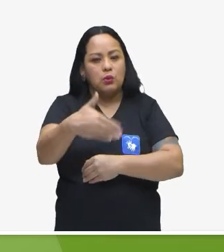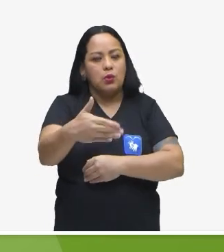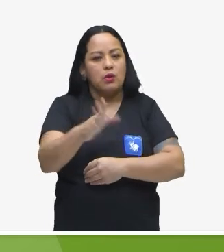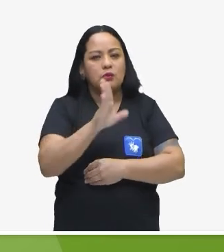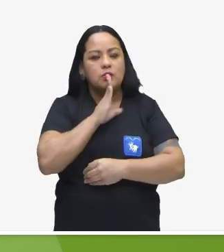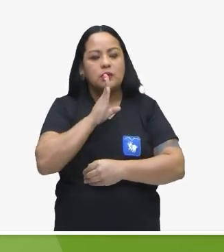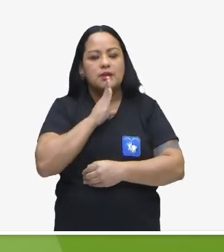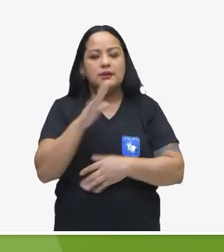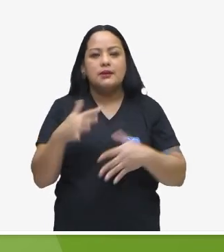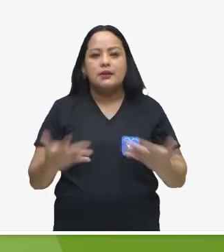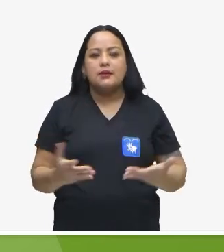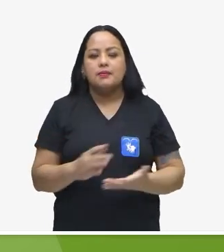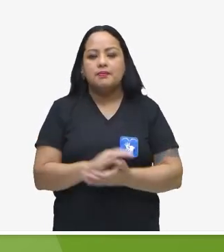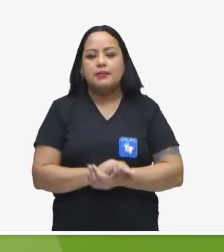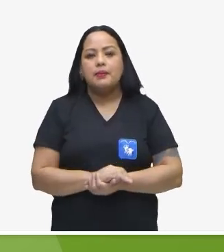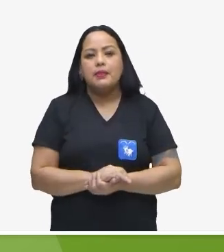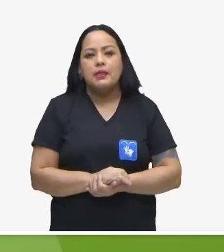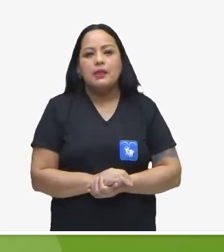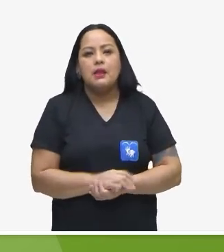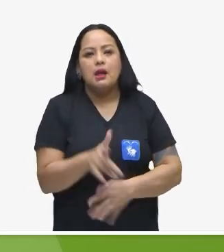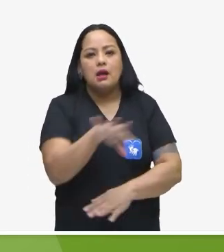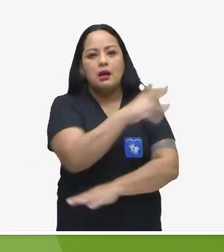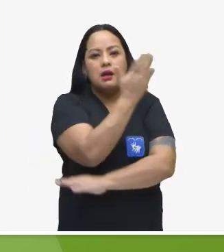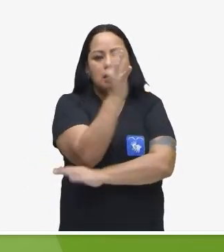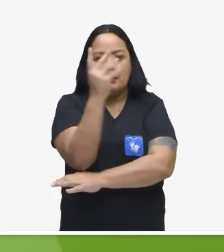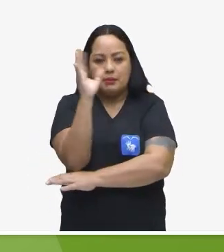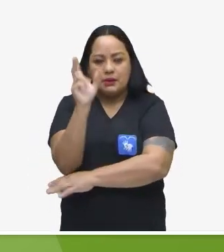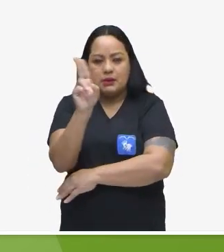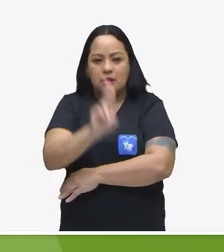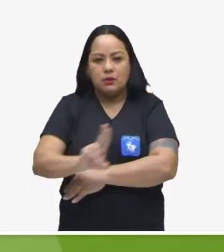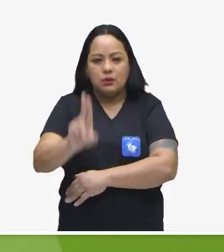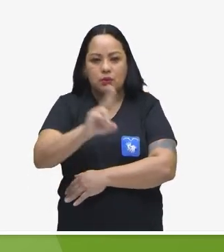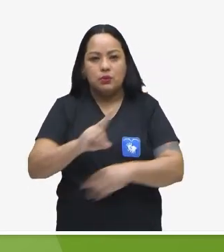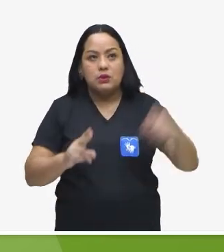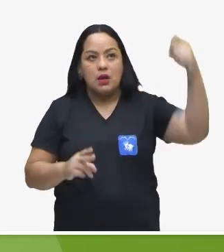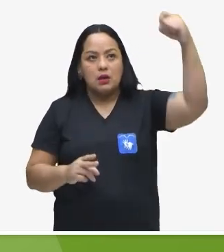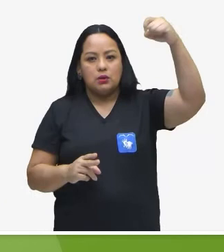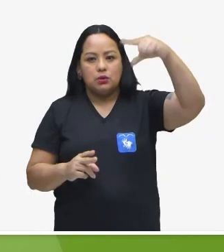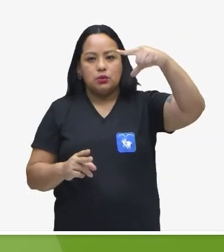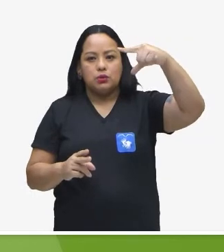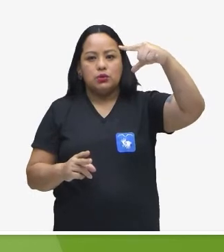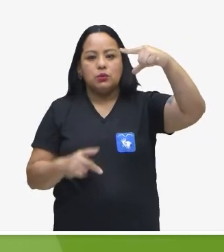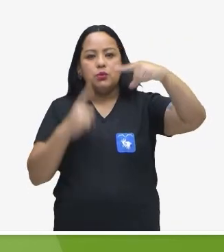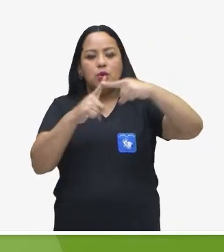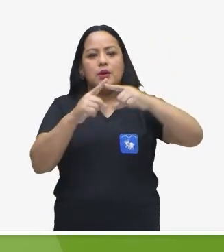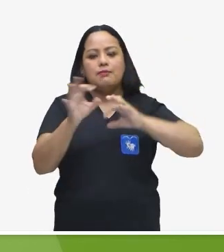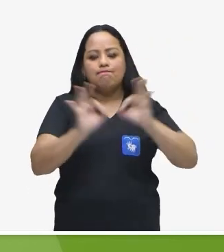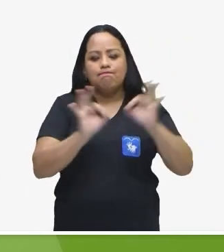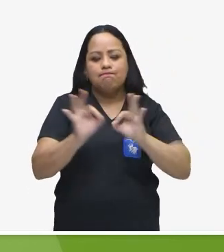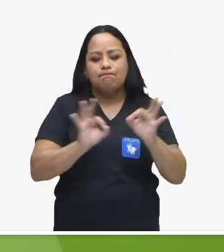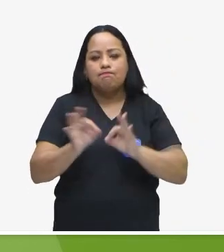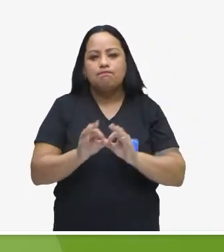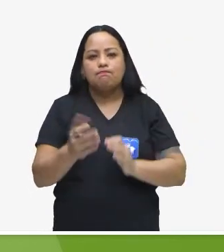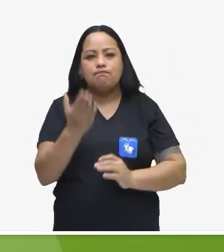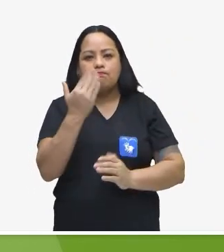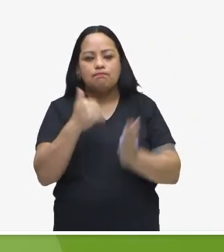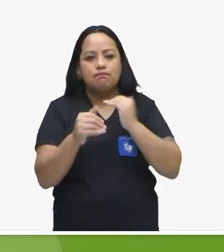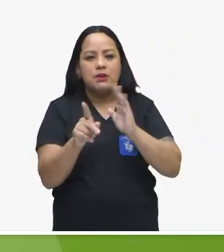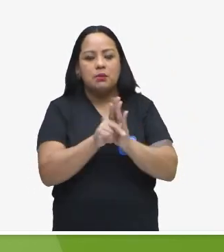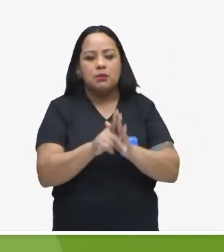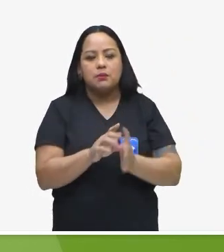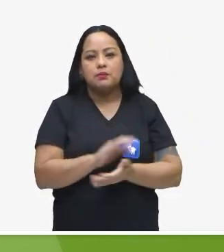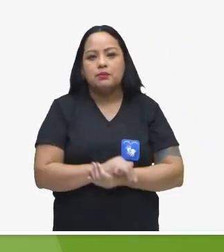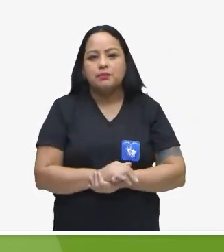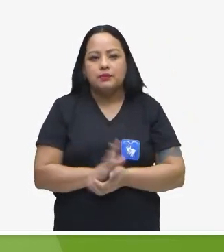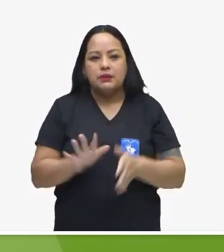que é quando a planta utiliza a luz solar para produzir o seu próprio alimento, tá? E